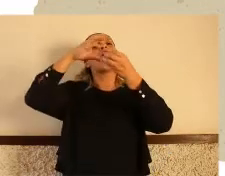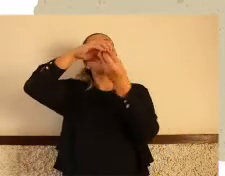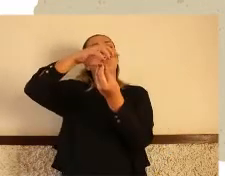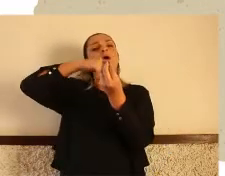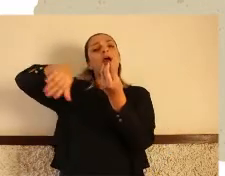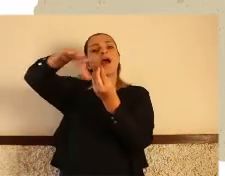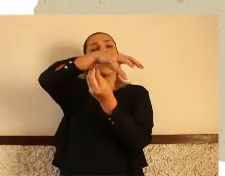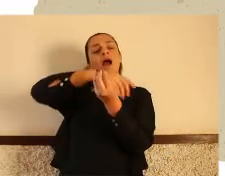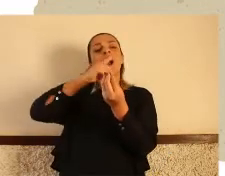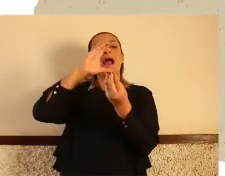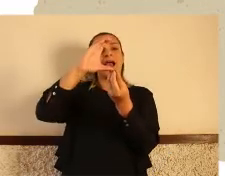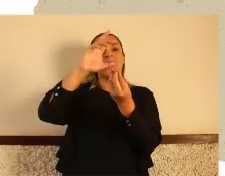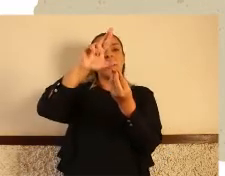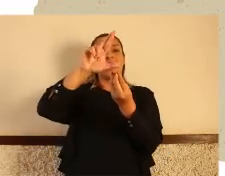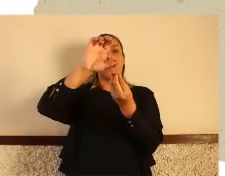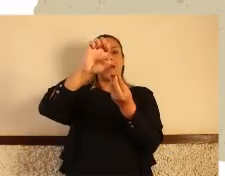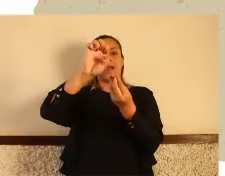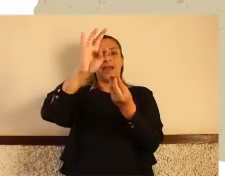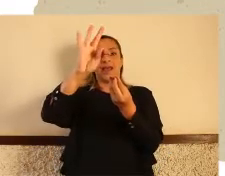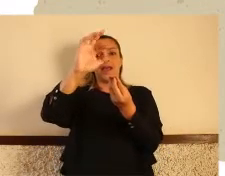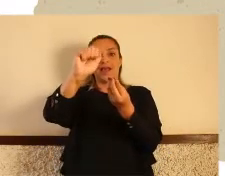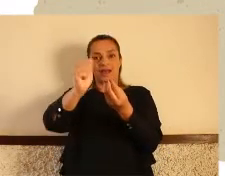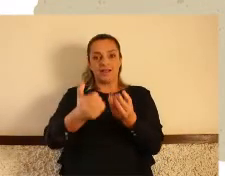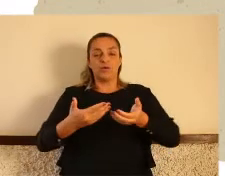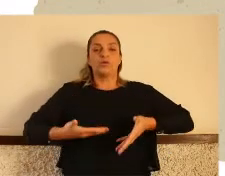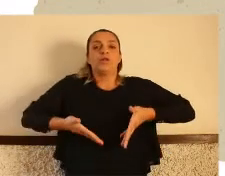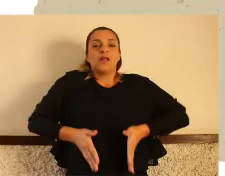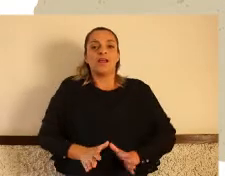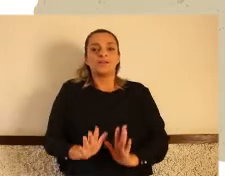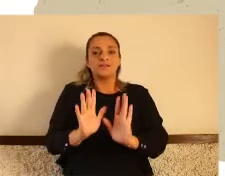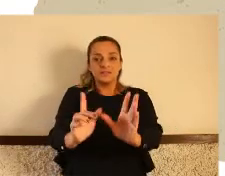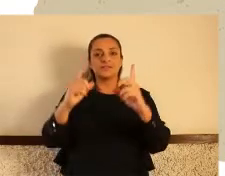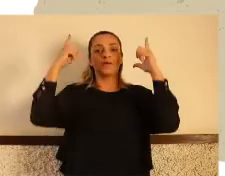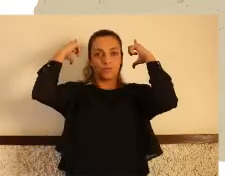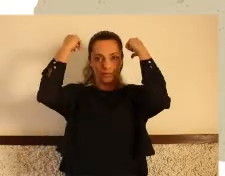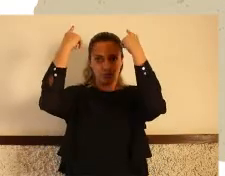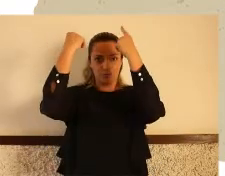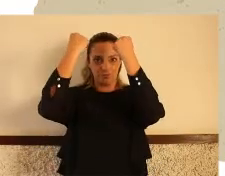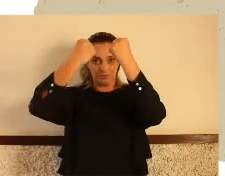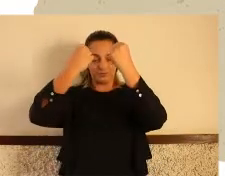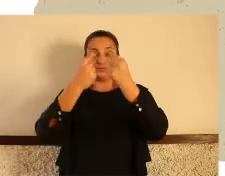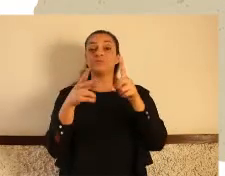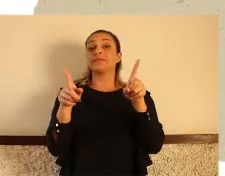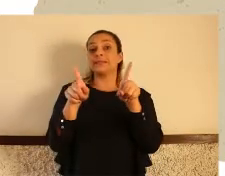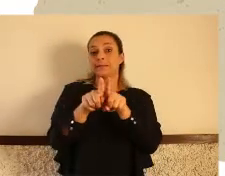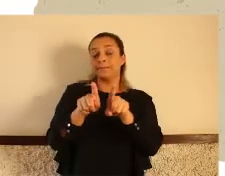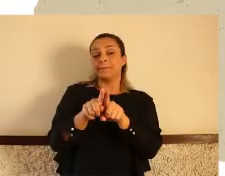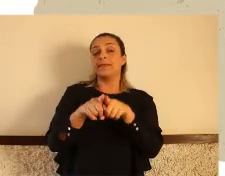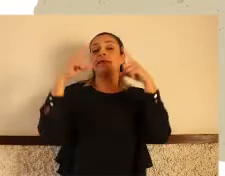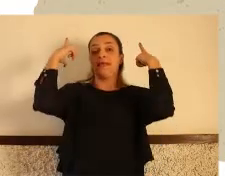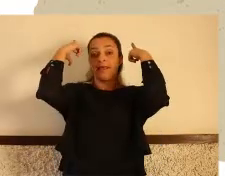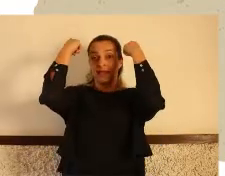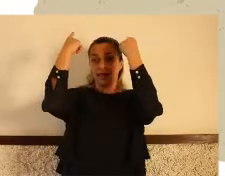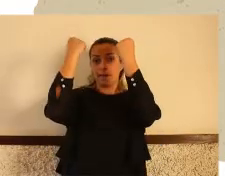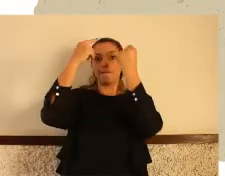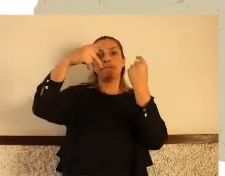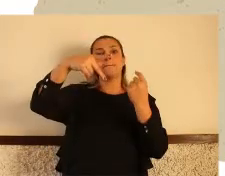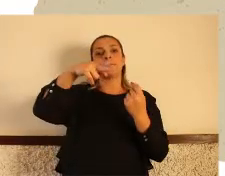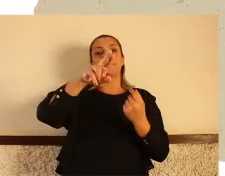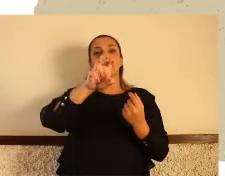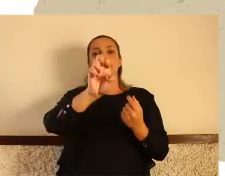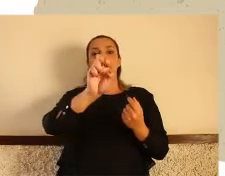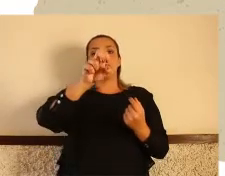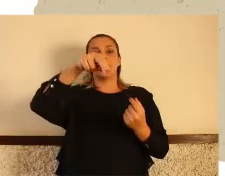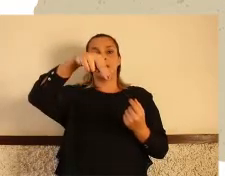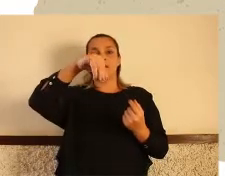onde nós temos o berço da civilização grega. A chamada Grécia peninsular,